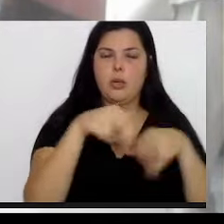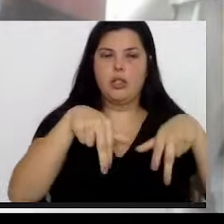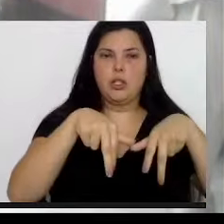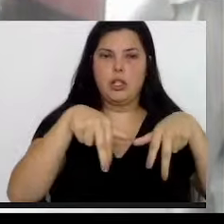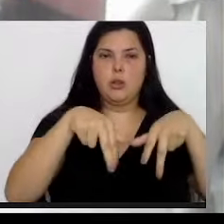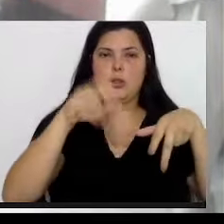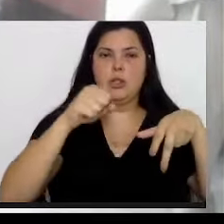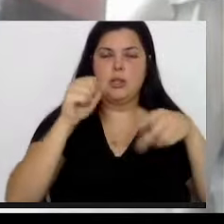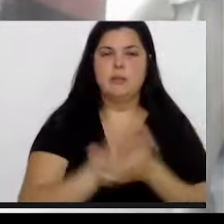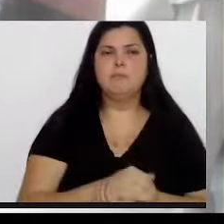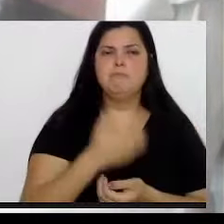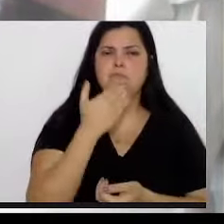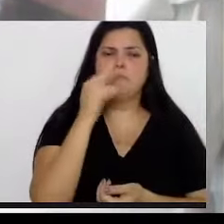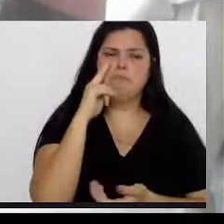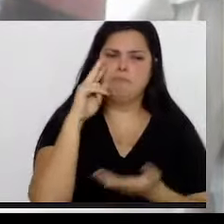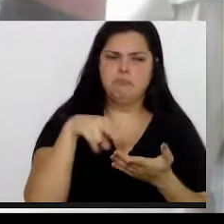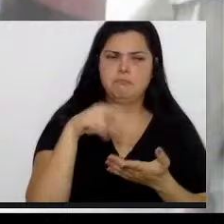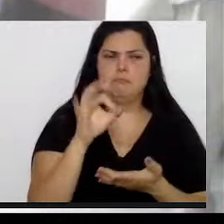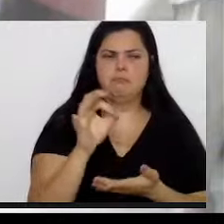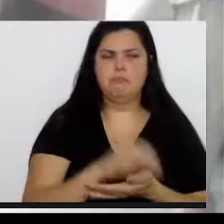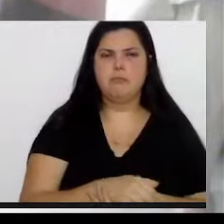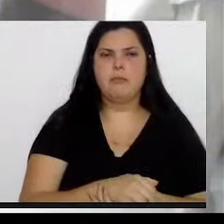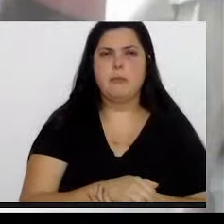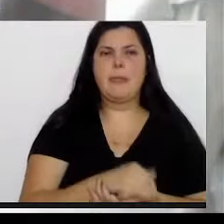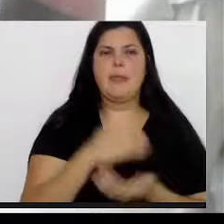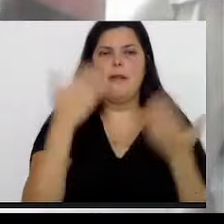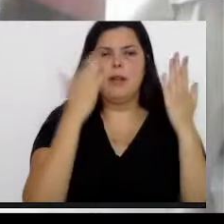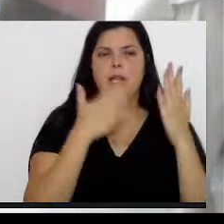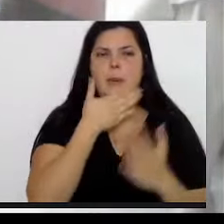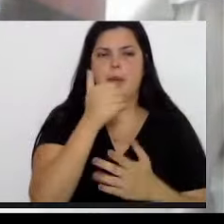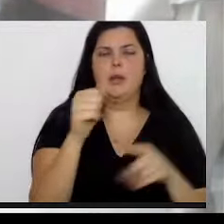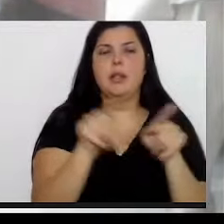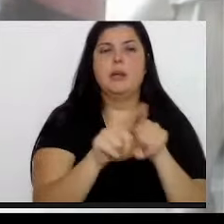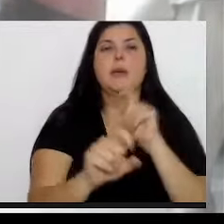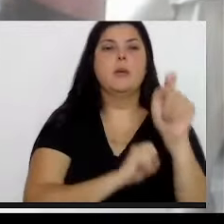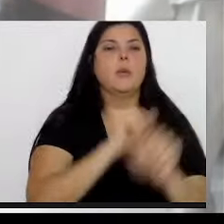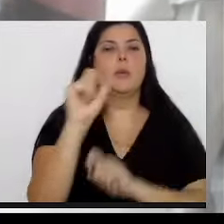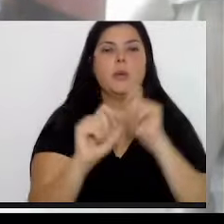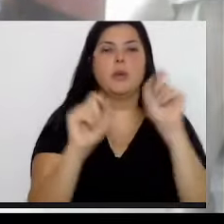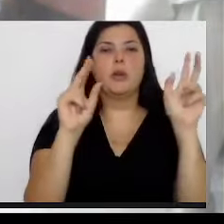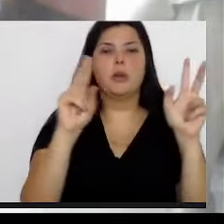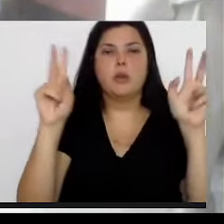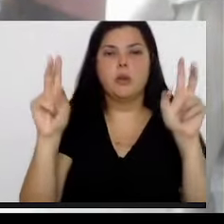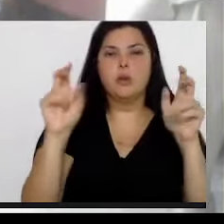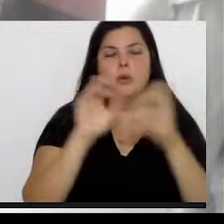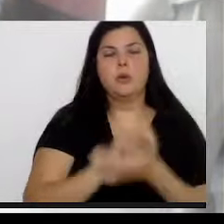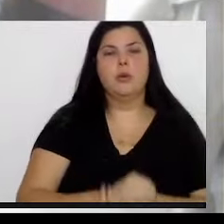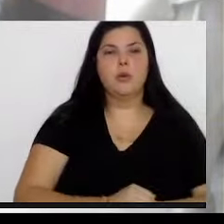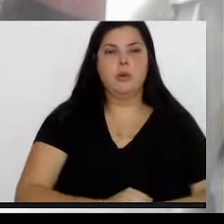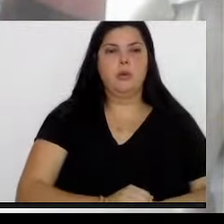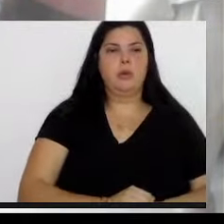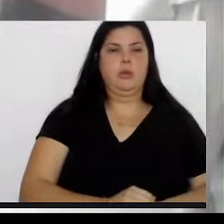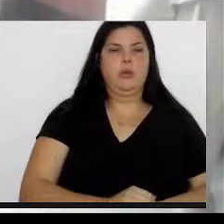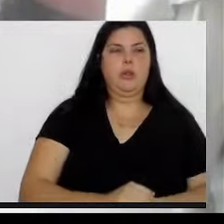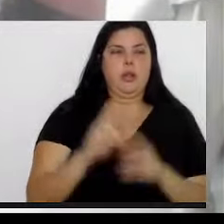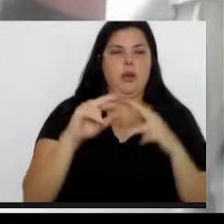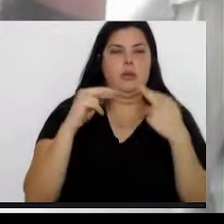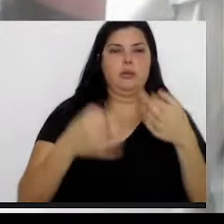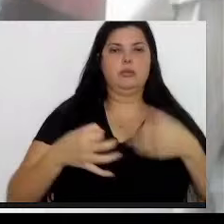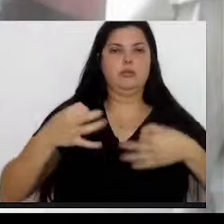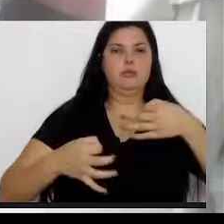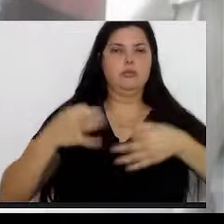Eu pedi vista para melhor analisar a questão, sobretudo em razão da realização de audiências